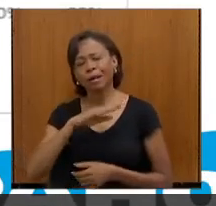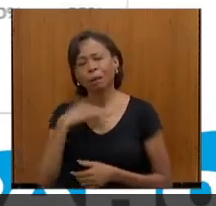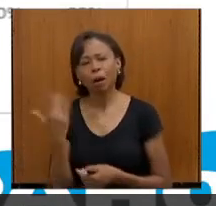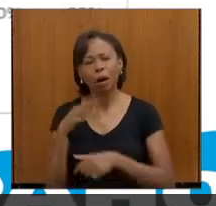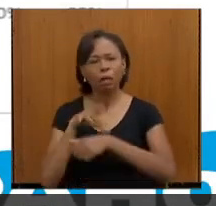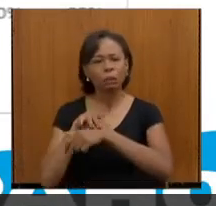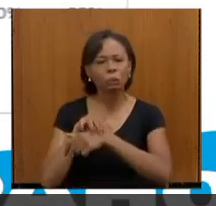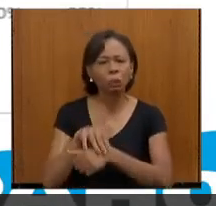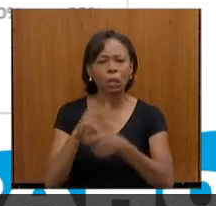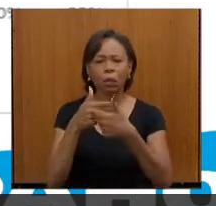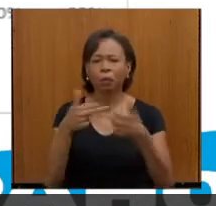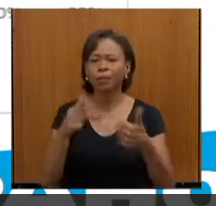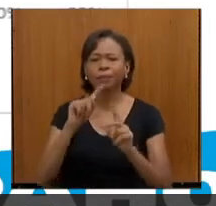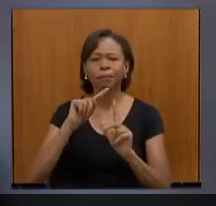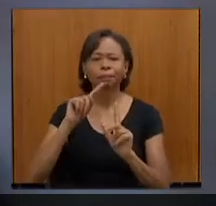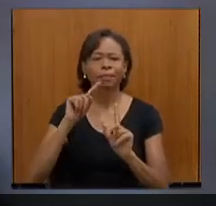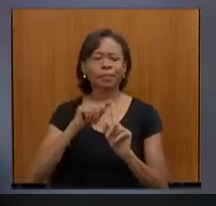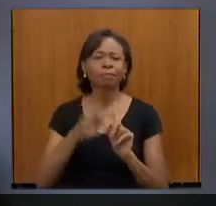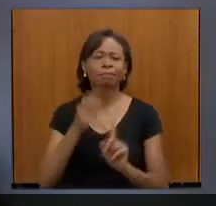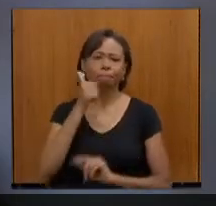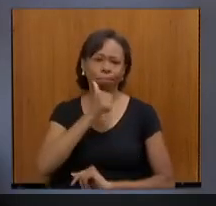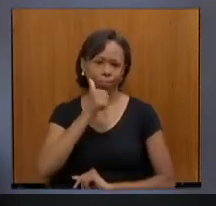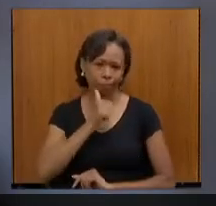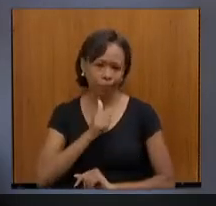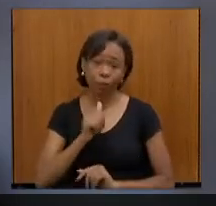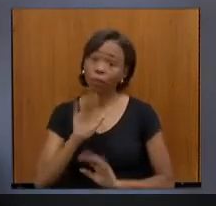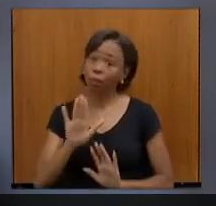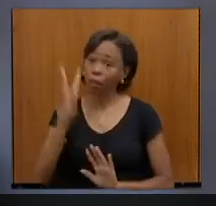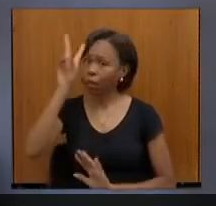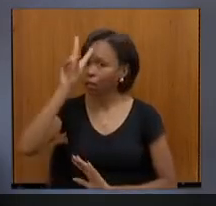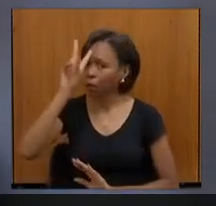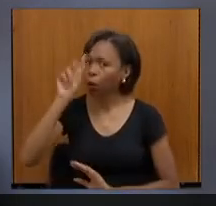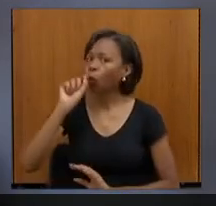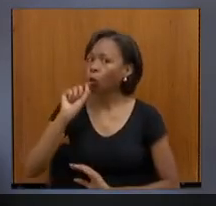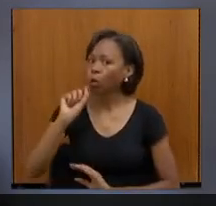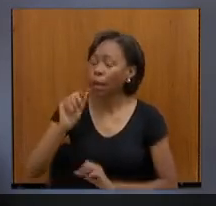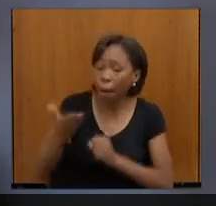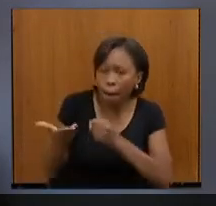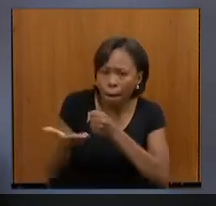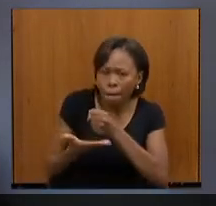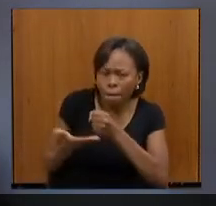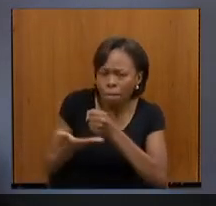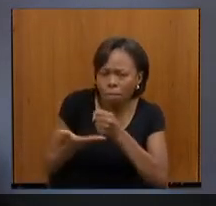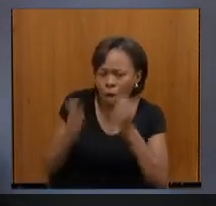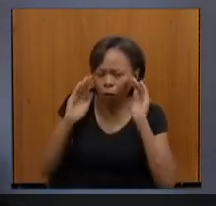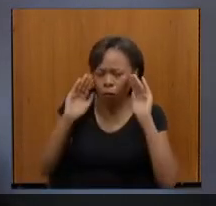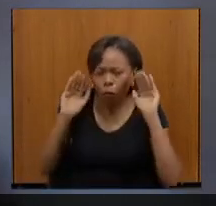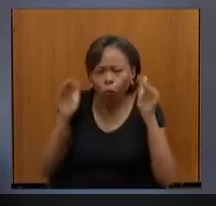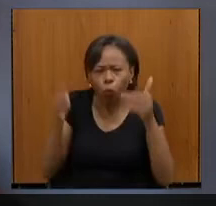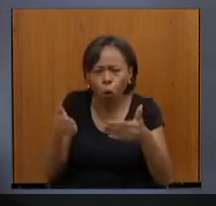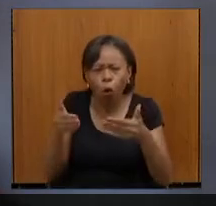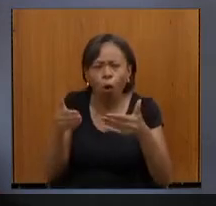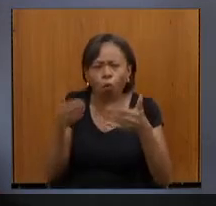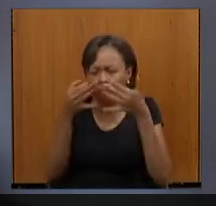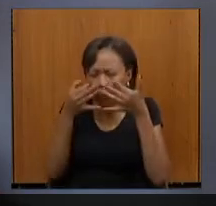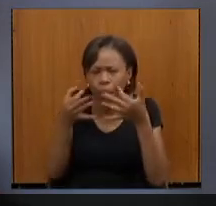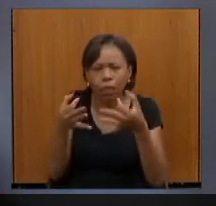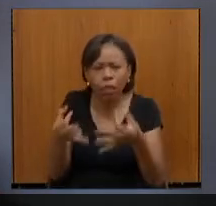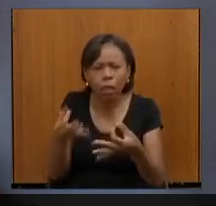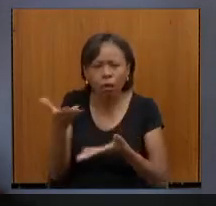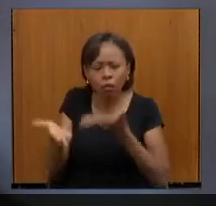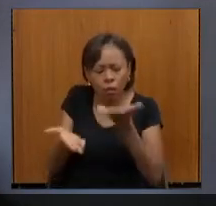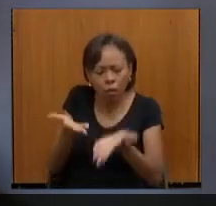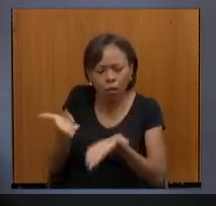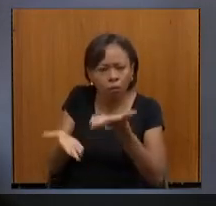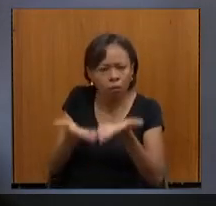que lembrar que se a atenção básica, a atenção primária, a atenção do serviço essencial,